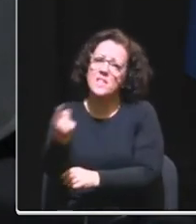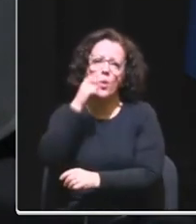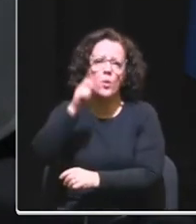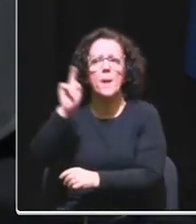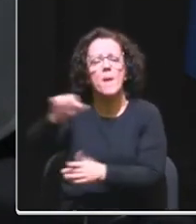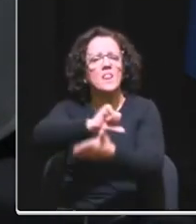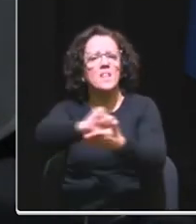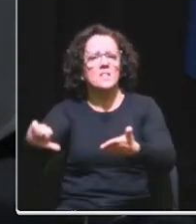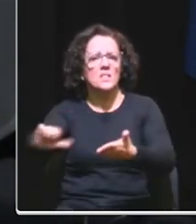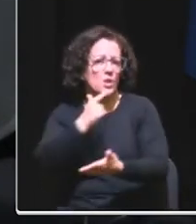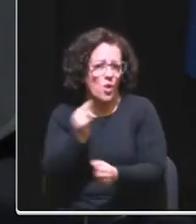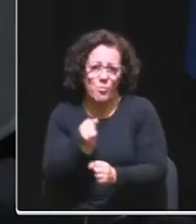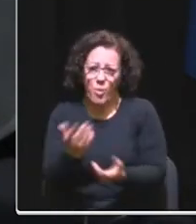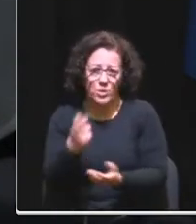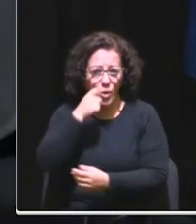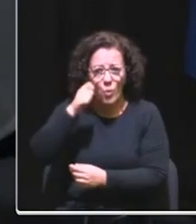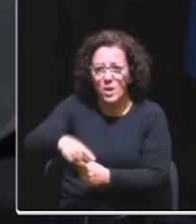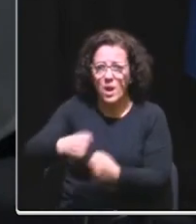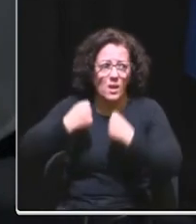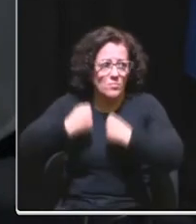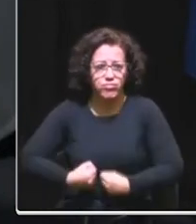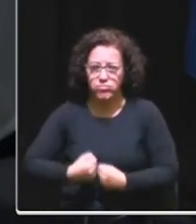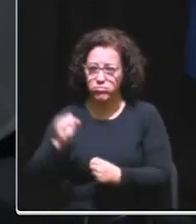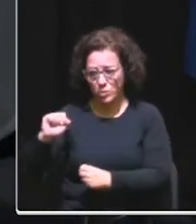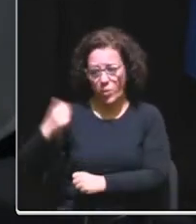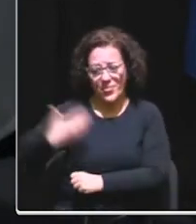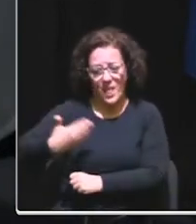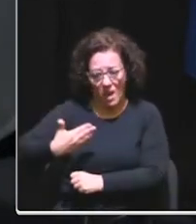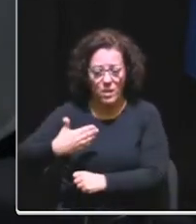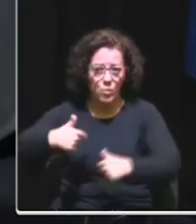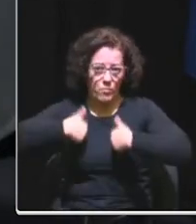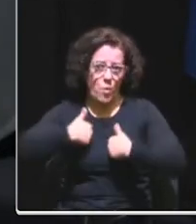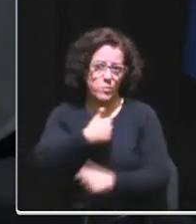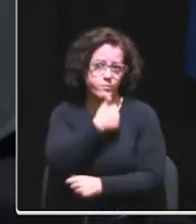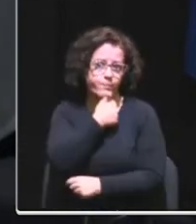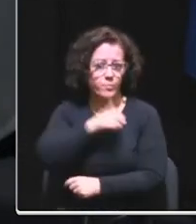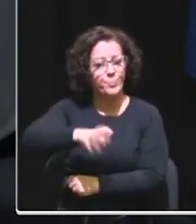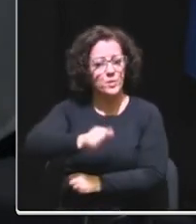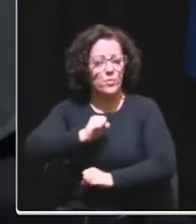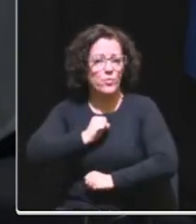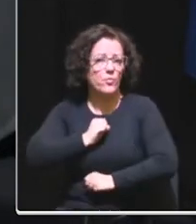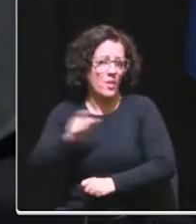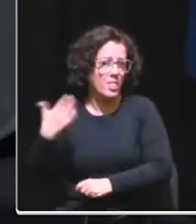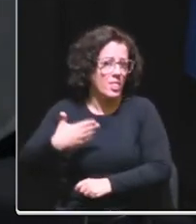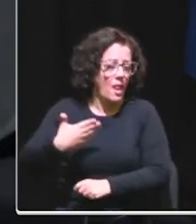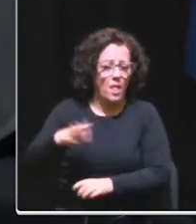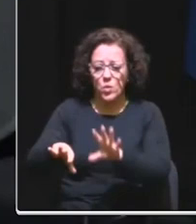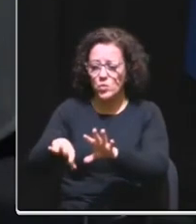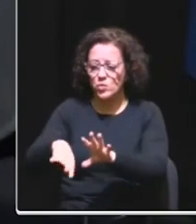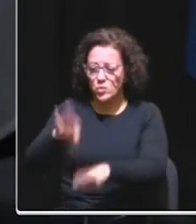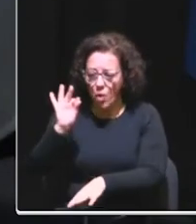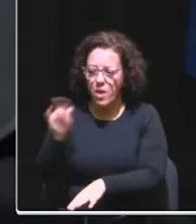lutar, porque a Ucrânia tem também o seu direito à autodeterminação, tem o direito a fazer as suas escolhas, a